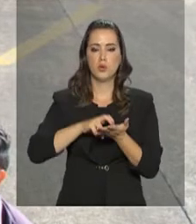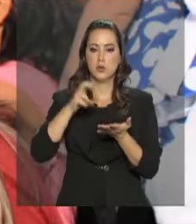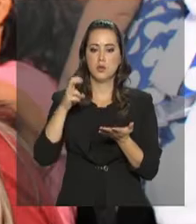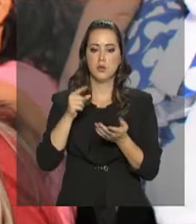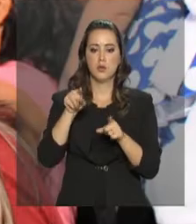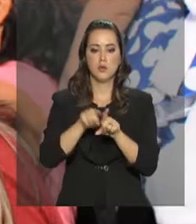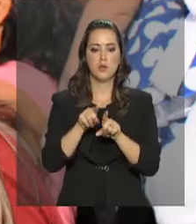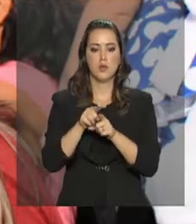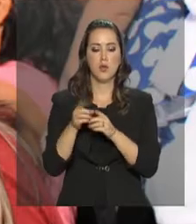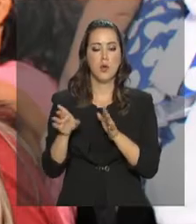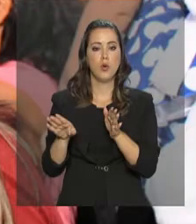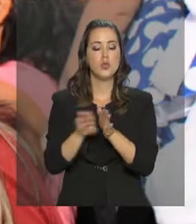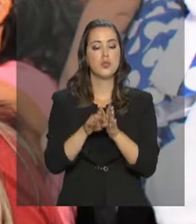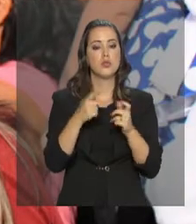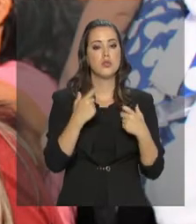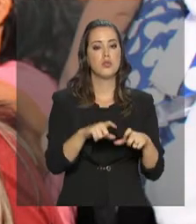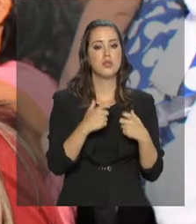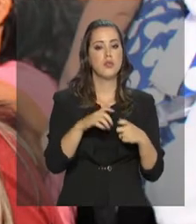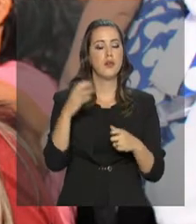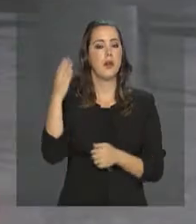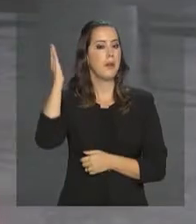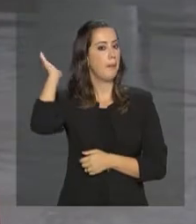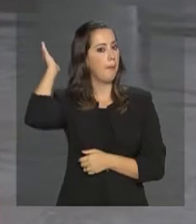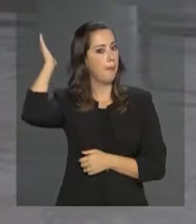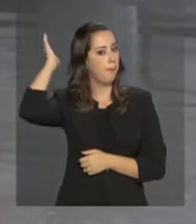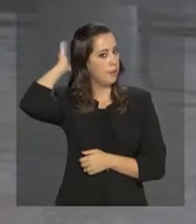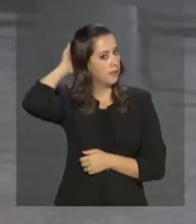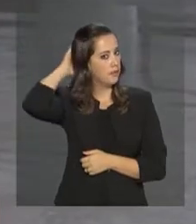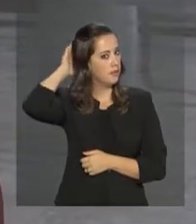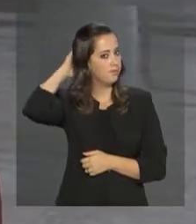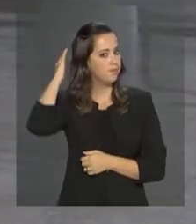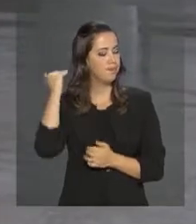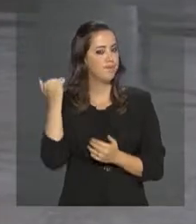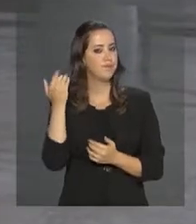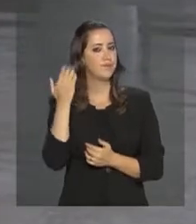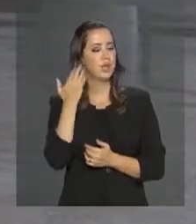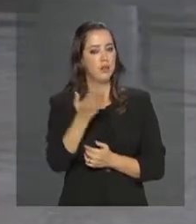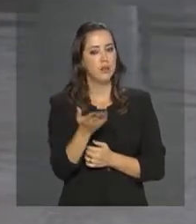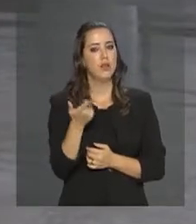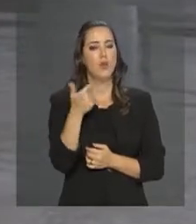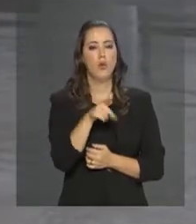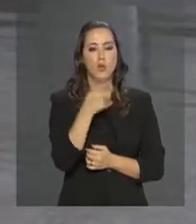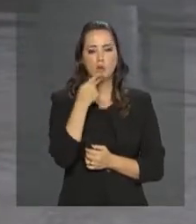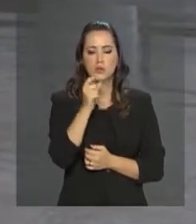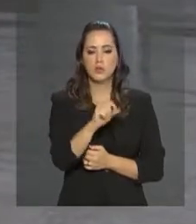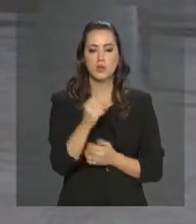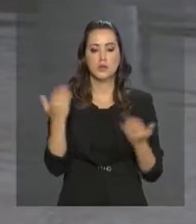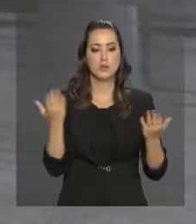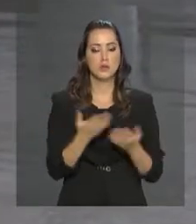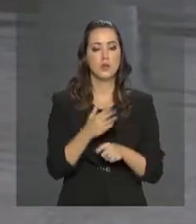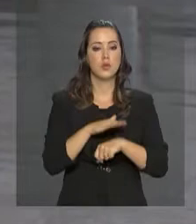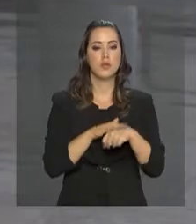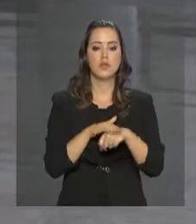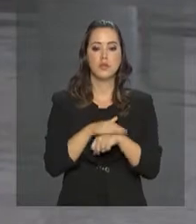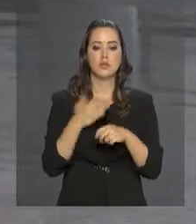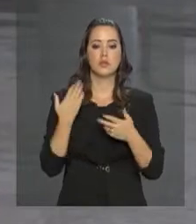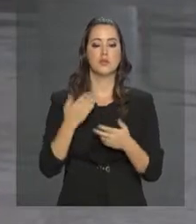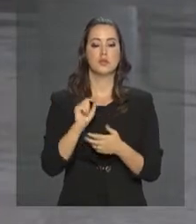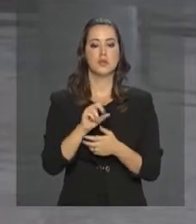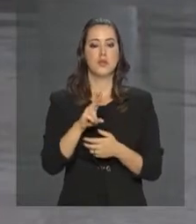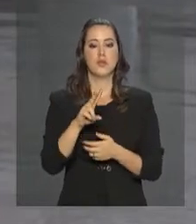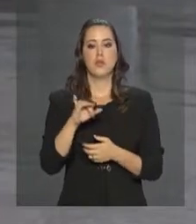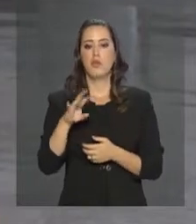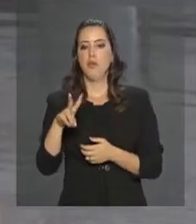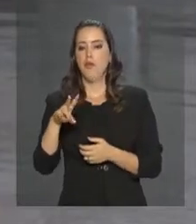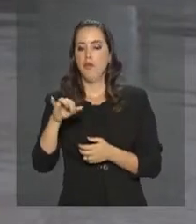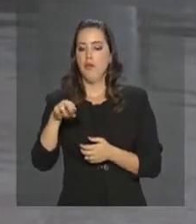manhã, com destino a Curitiba, no Paraná. Sobre este assunto, sobre mais essa etapa de acolhimento, nós vamos falar agora com